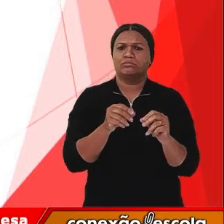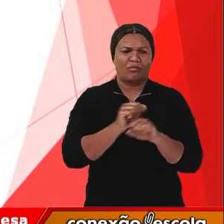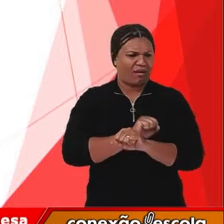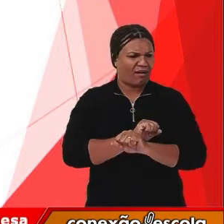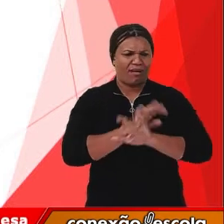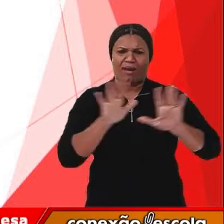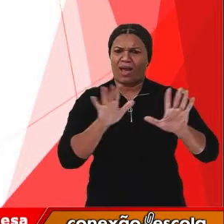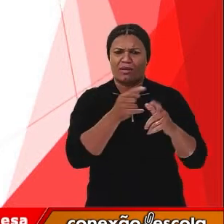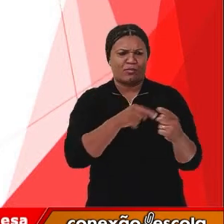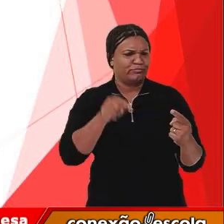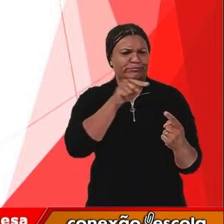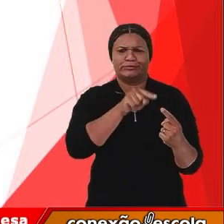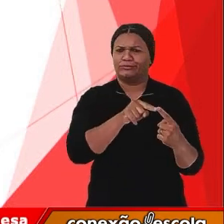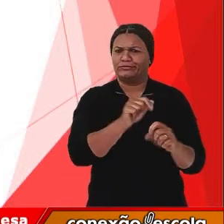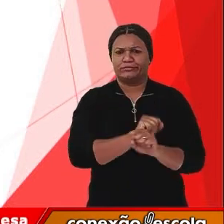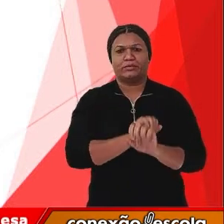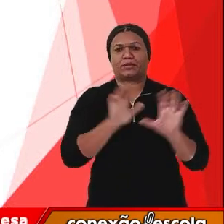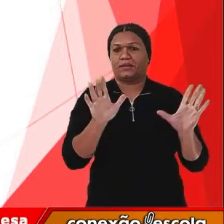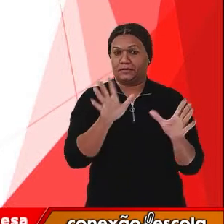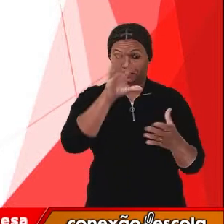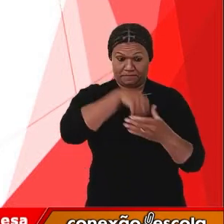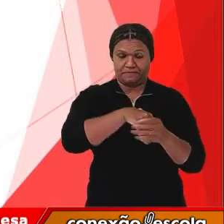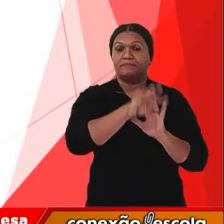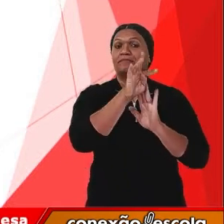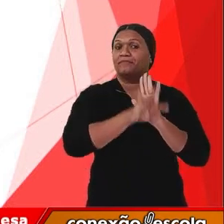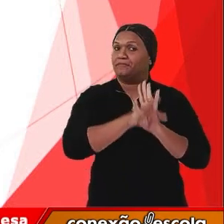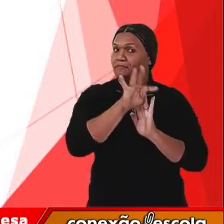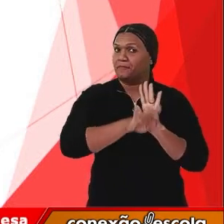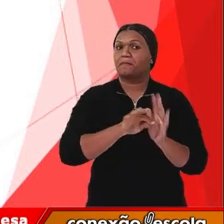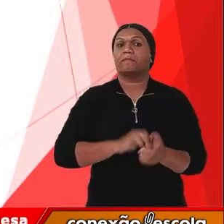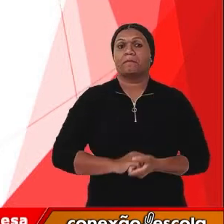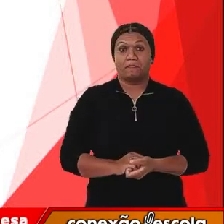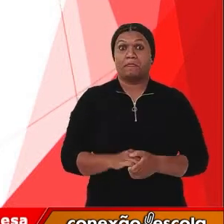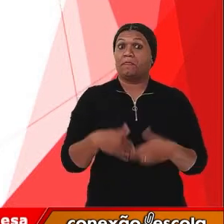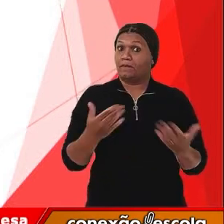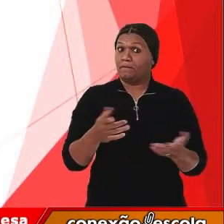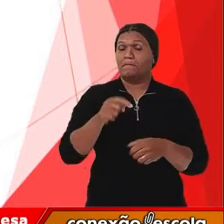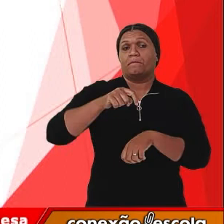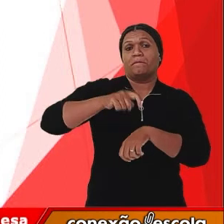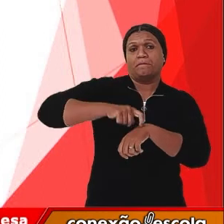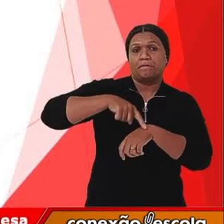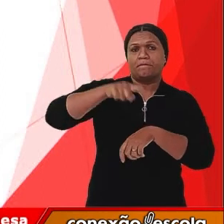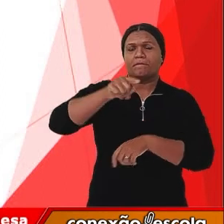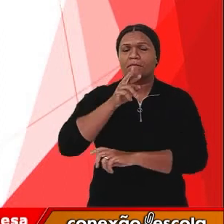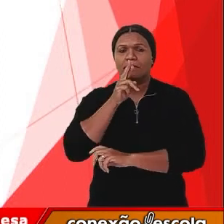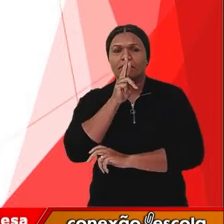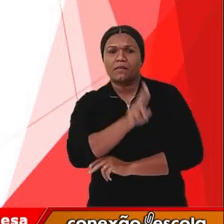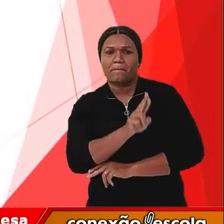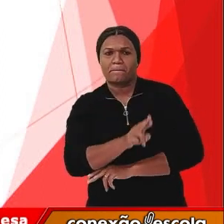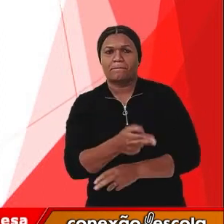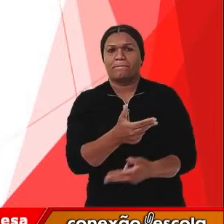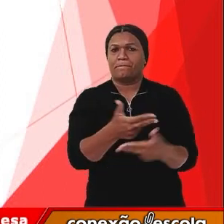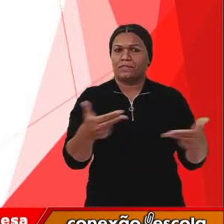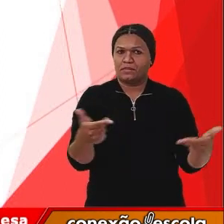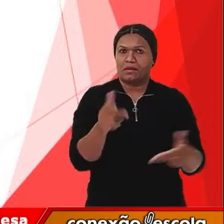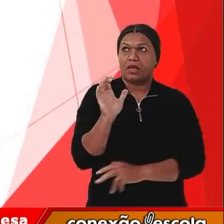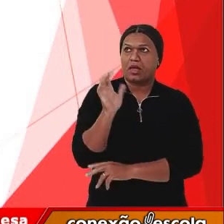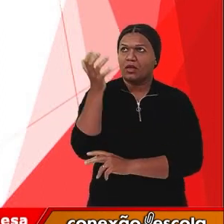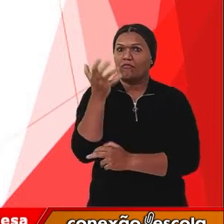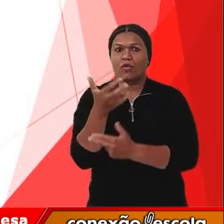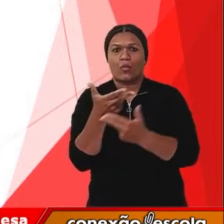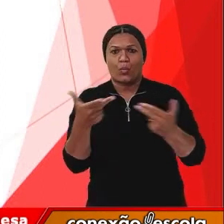nítido Claro no seu texto Então quando você estiver respondendo alguma questão